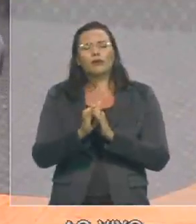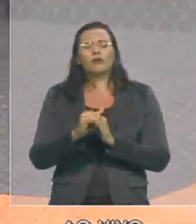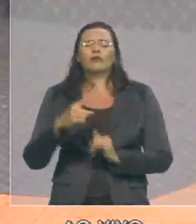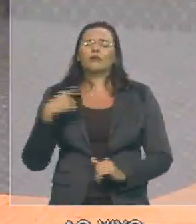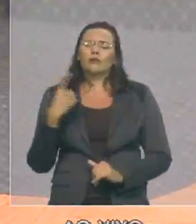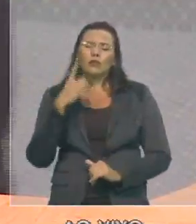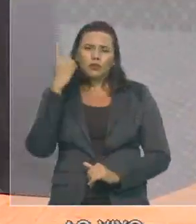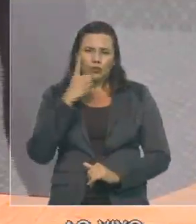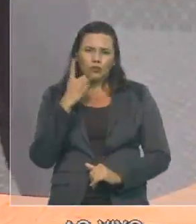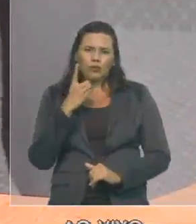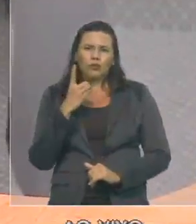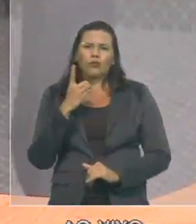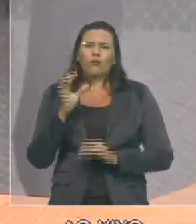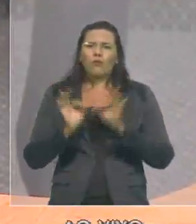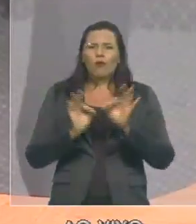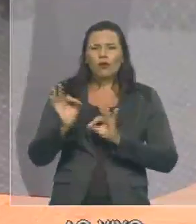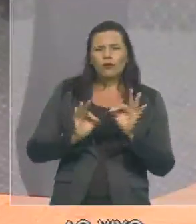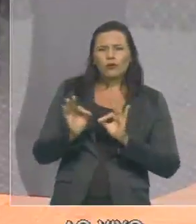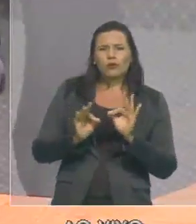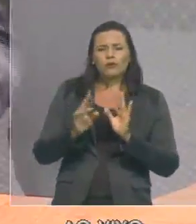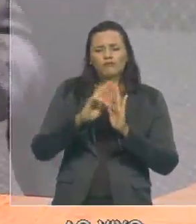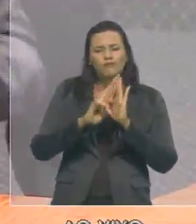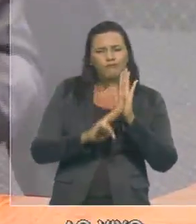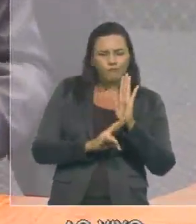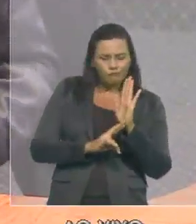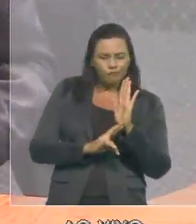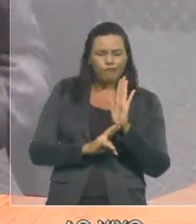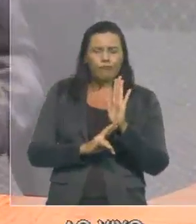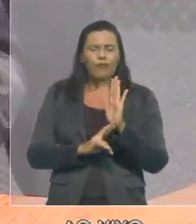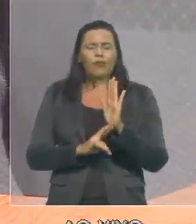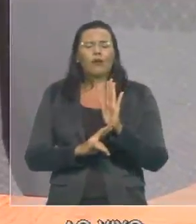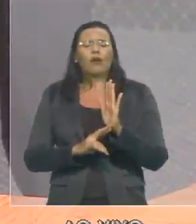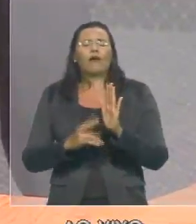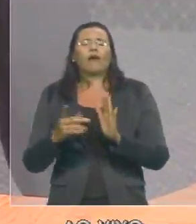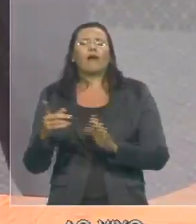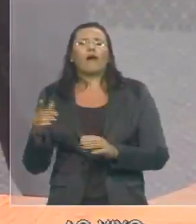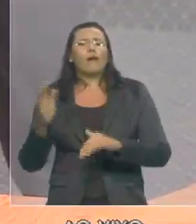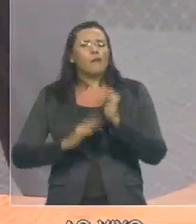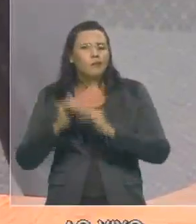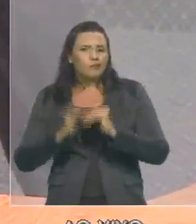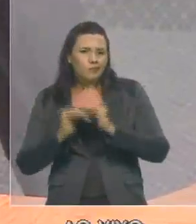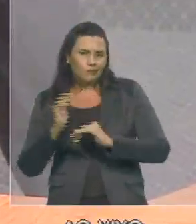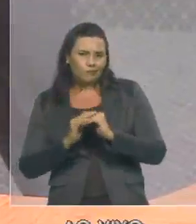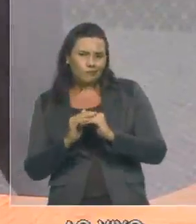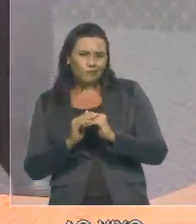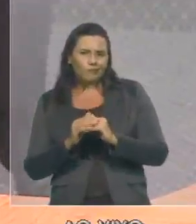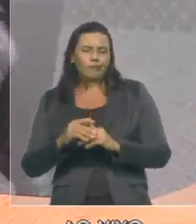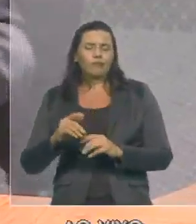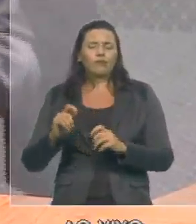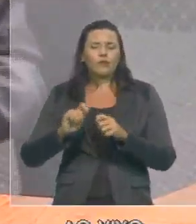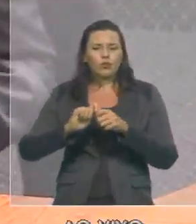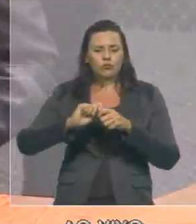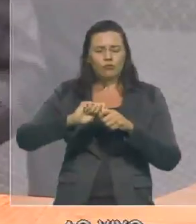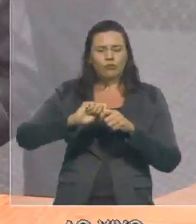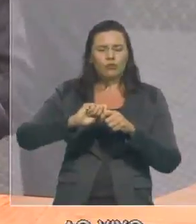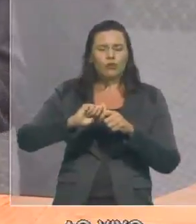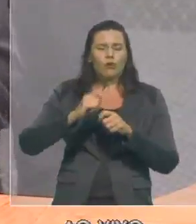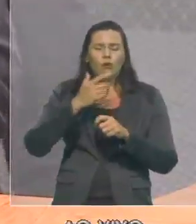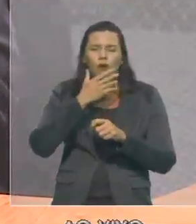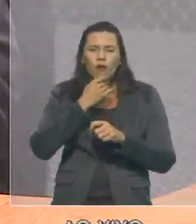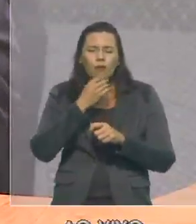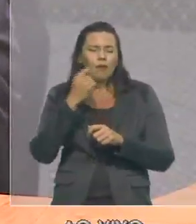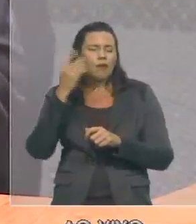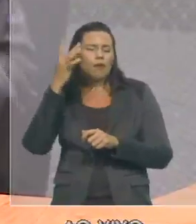vamos regulamentar a carcinicultura para dar o quê? Oportunidade para os empresários poderem fazer os seus investimentos no nosso